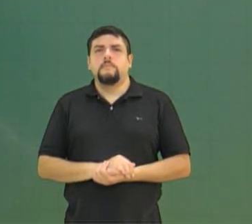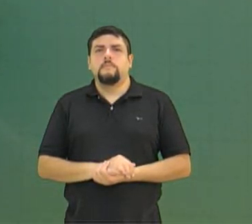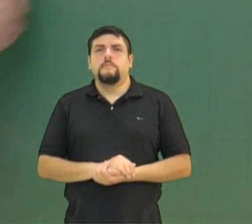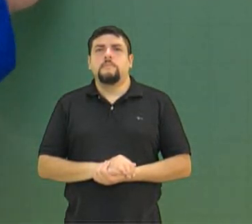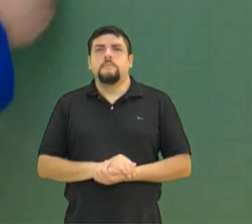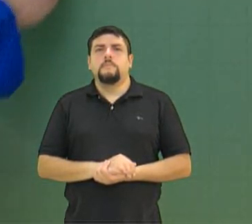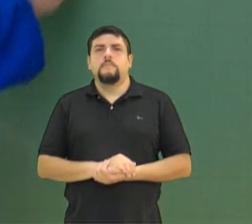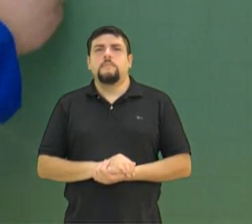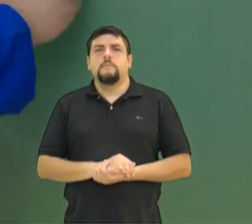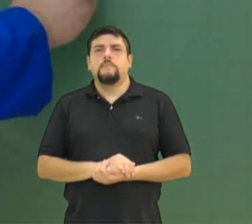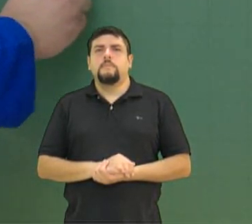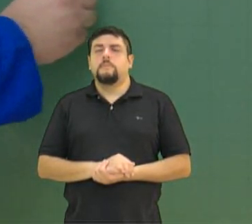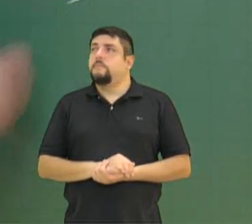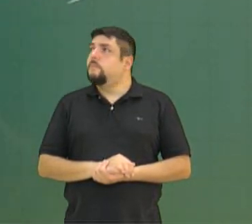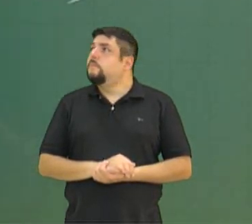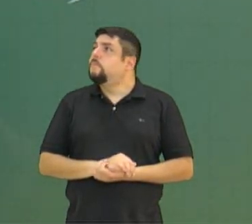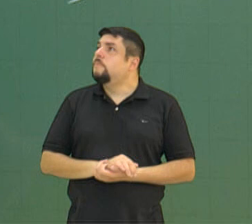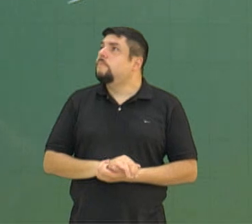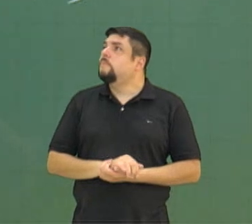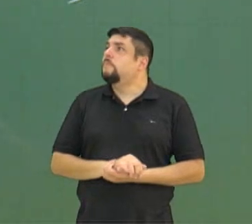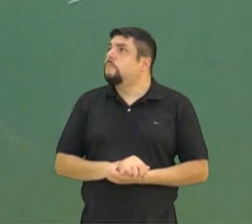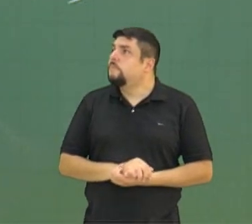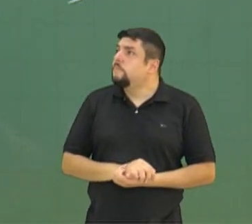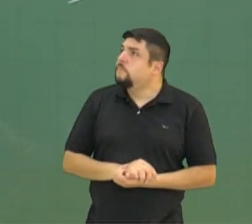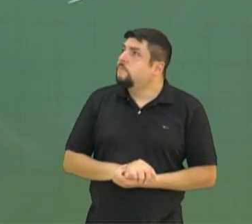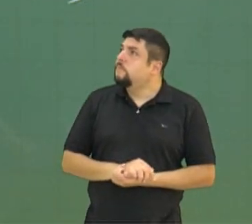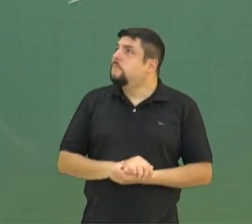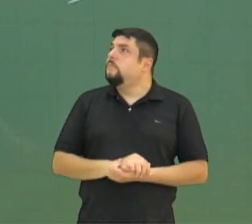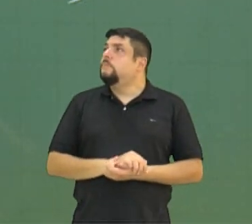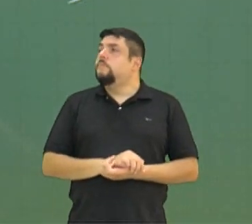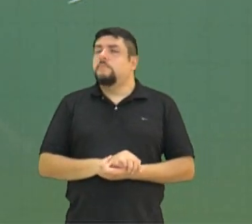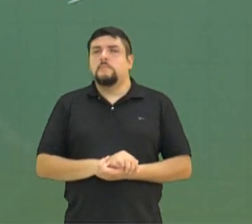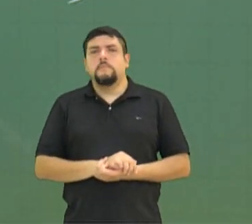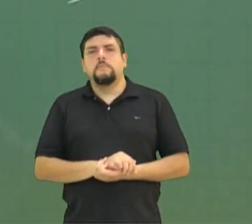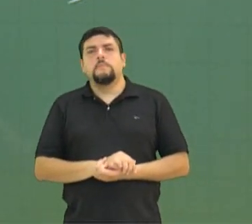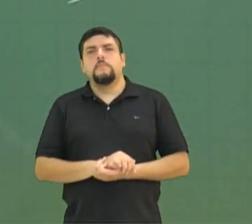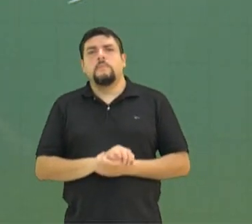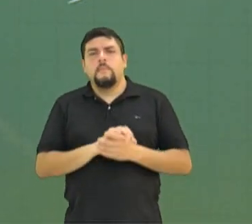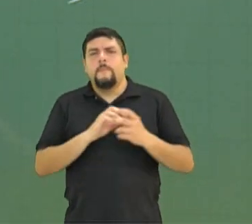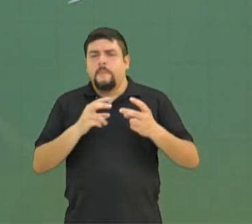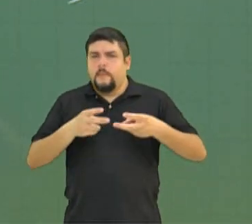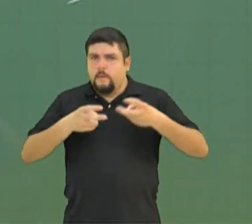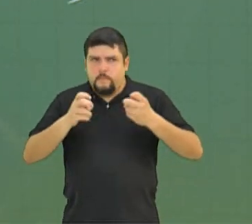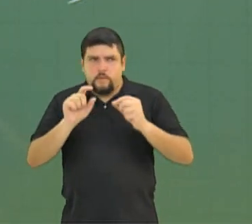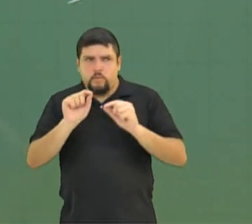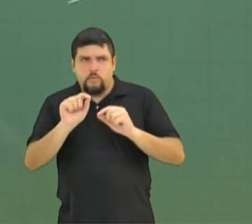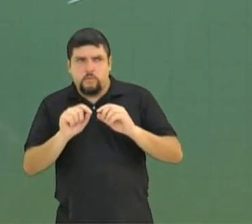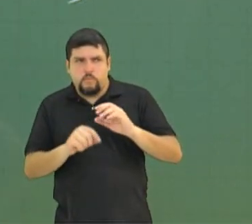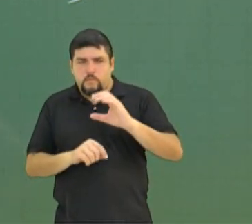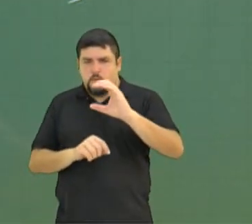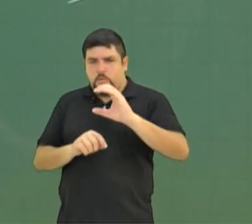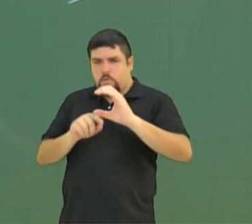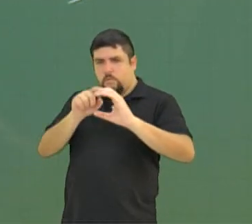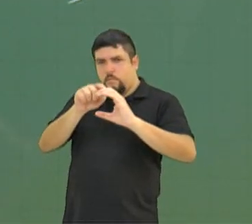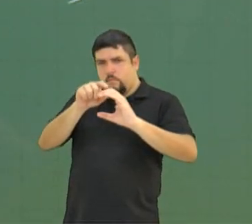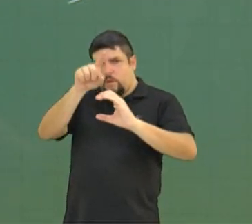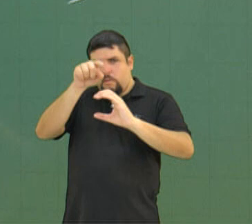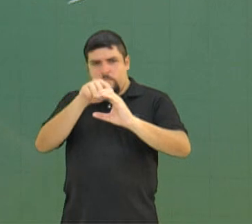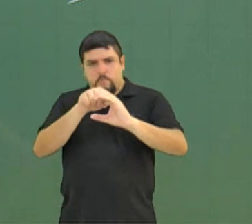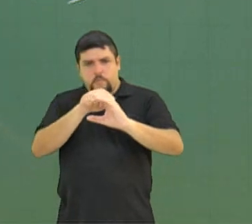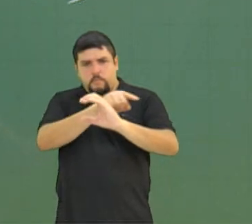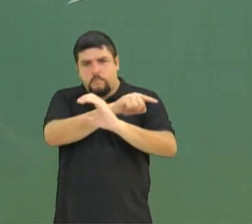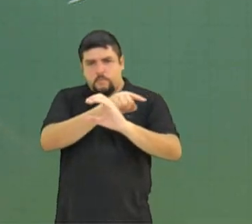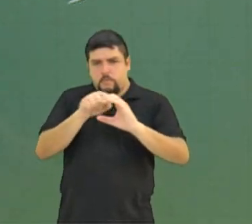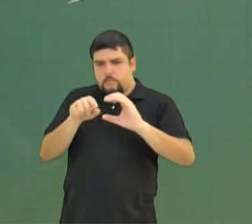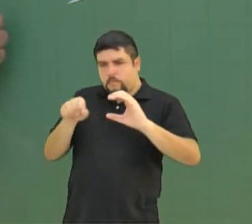CH3, CH2, CH3. Opa! Perceba, galera, que esse carbono aqui, sim, esse